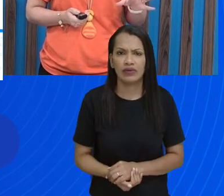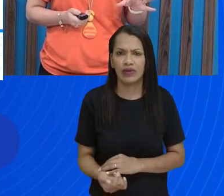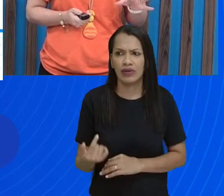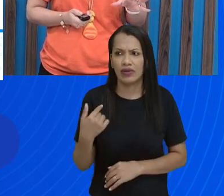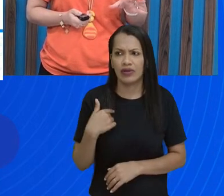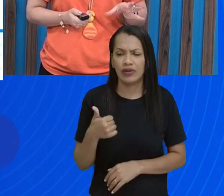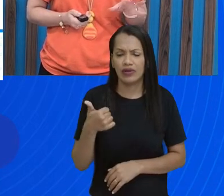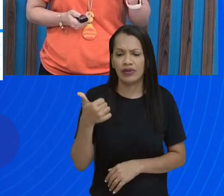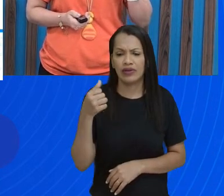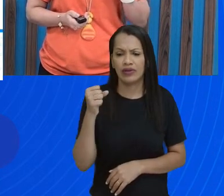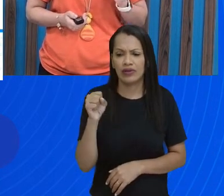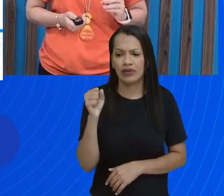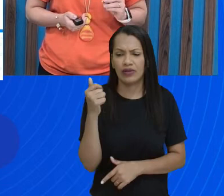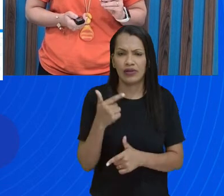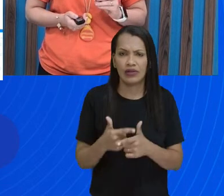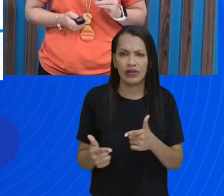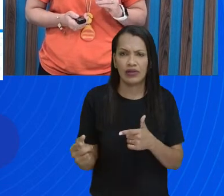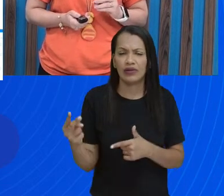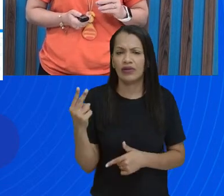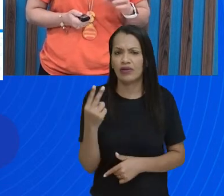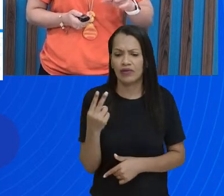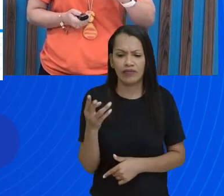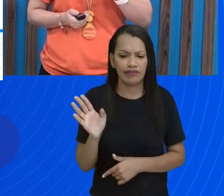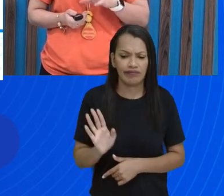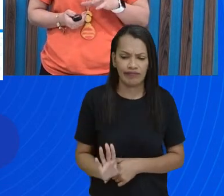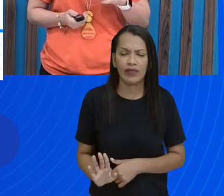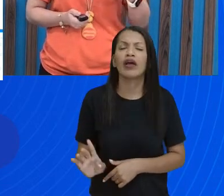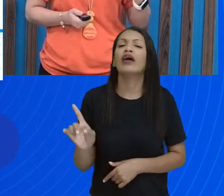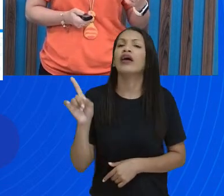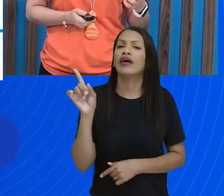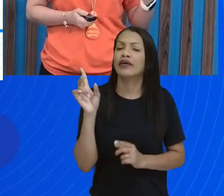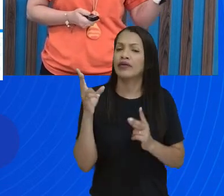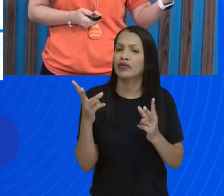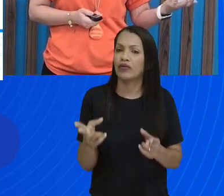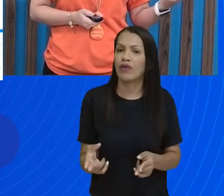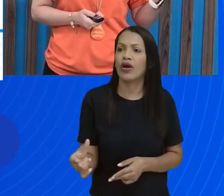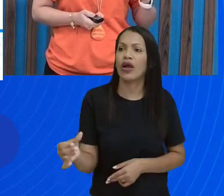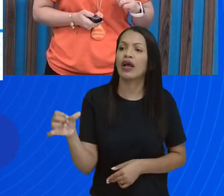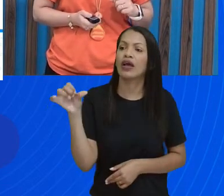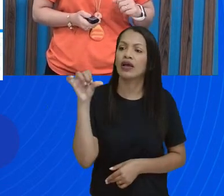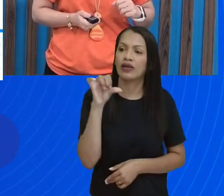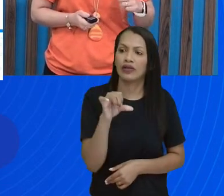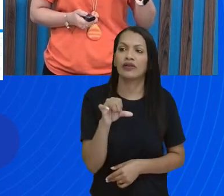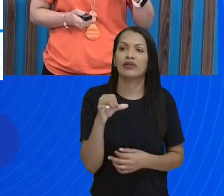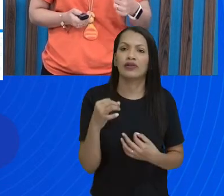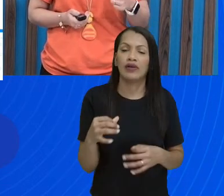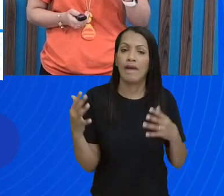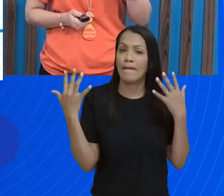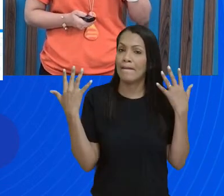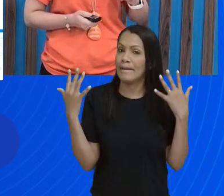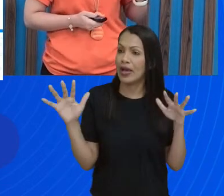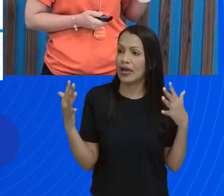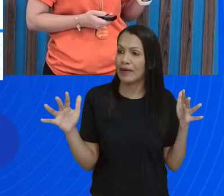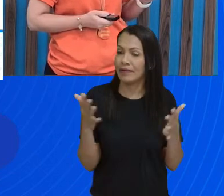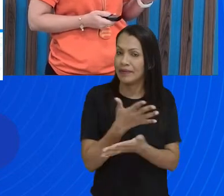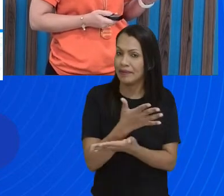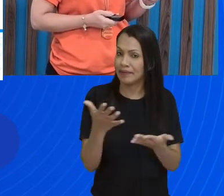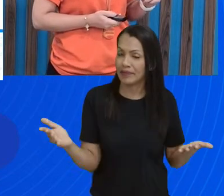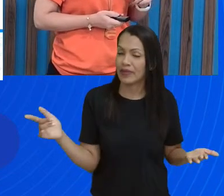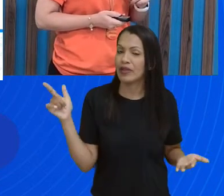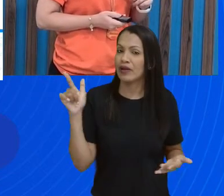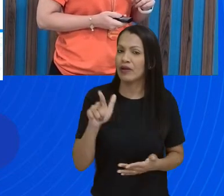era 4, é justamente 9. Né? 9 vezes 2 vai dar 18. Parabéns, viu? Isabela e